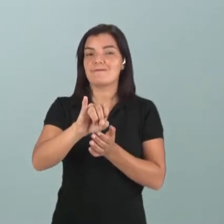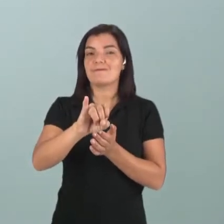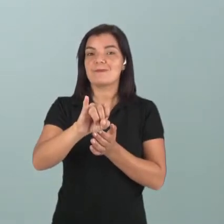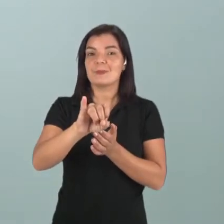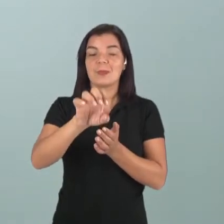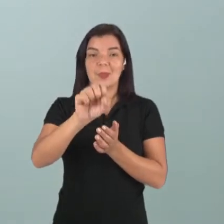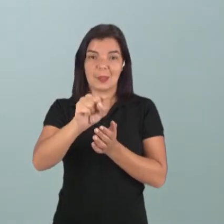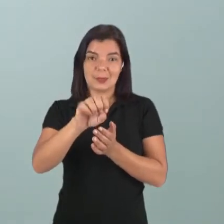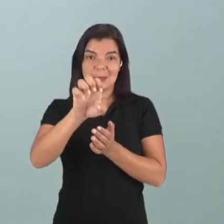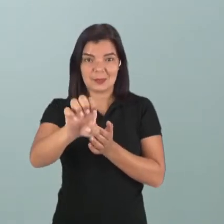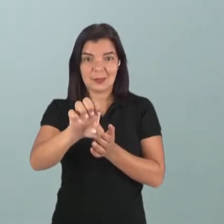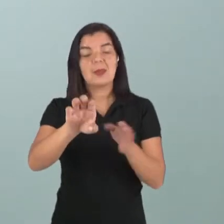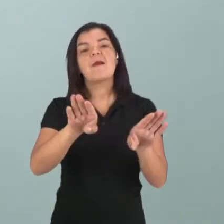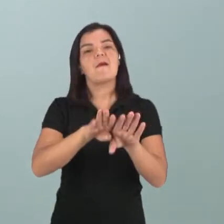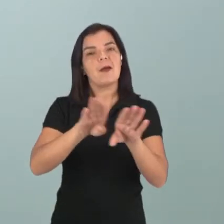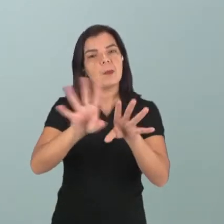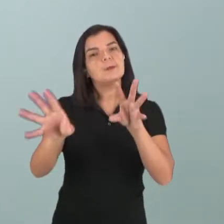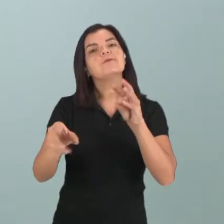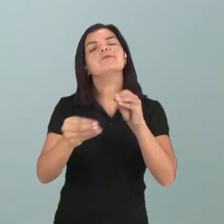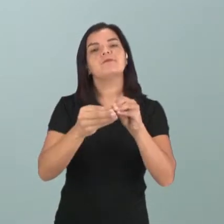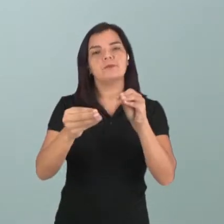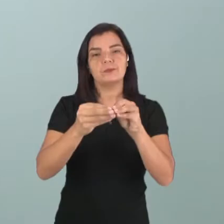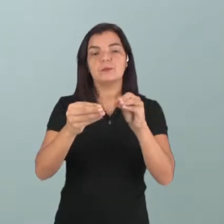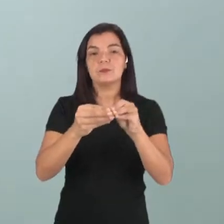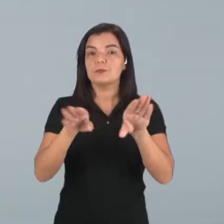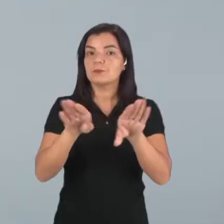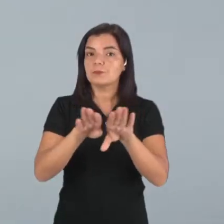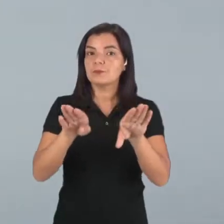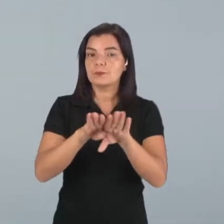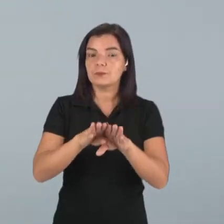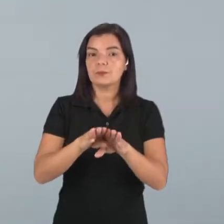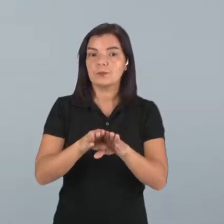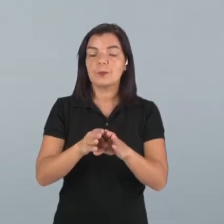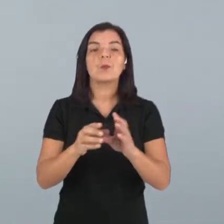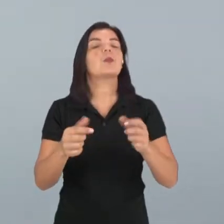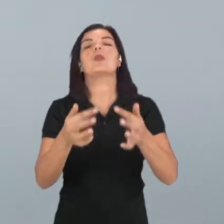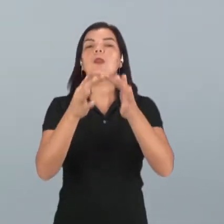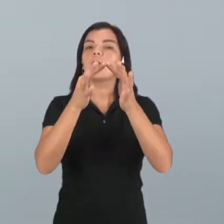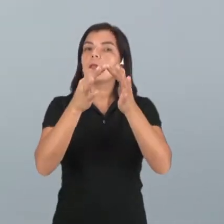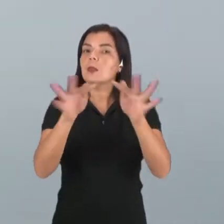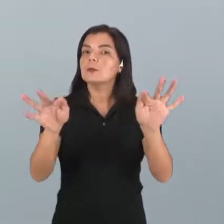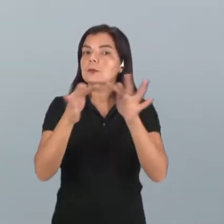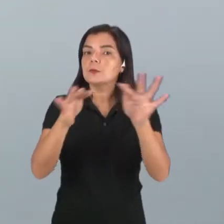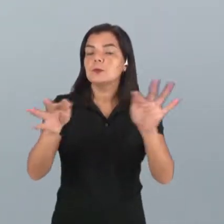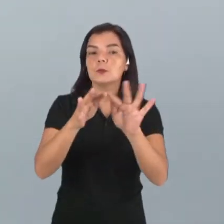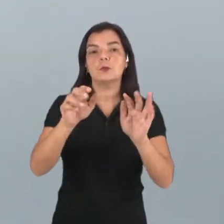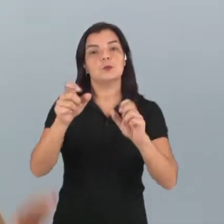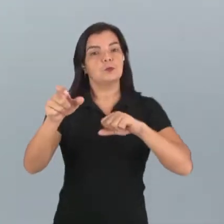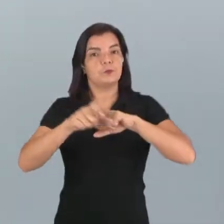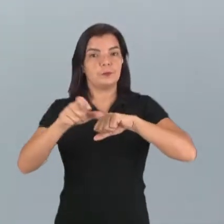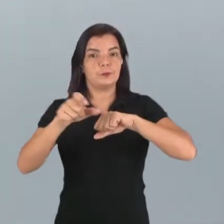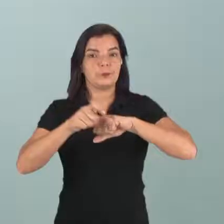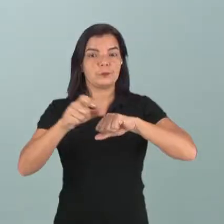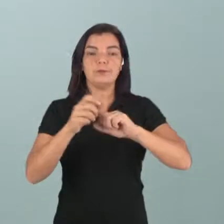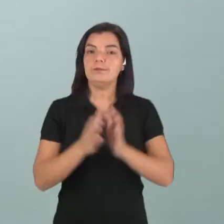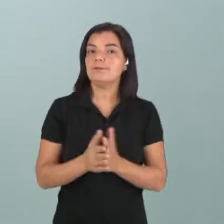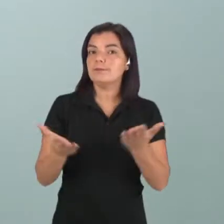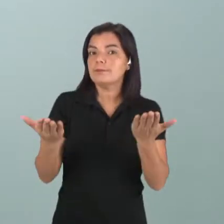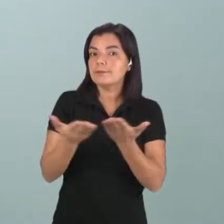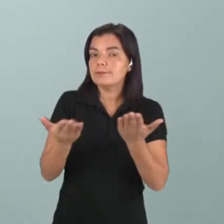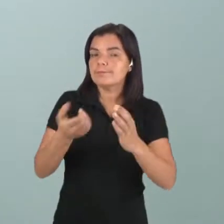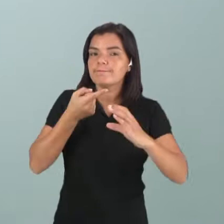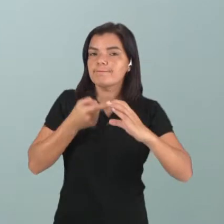SE. Ela também é uma conjunção integrante e ela introduz também orações subordinadas substantivas, tá bom? Hoje nós